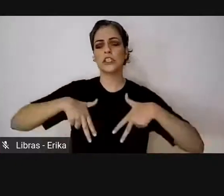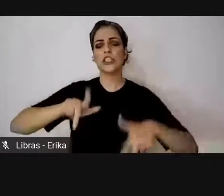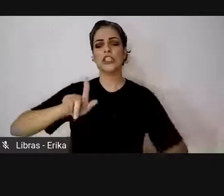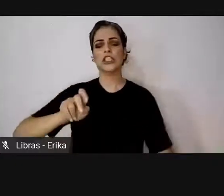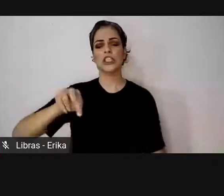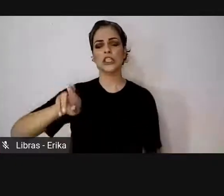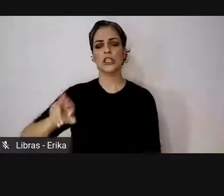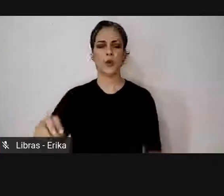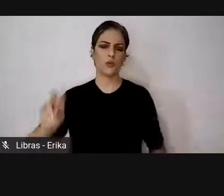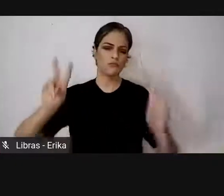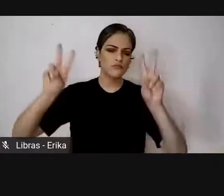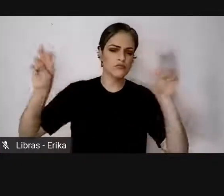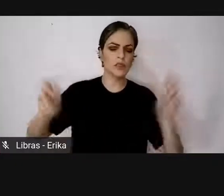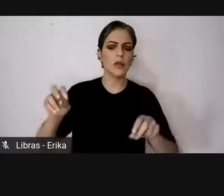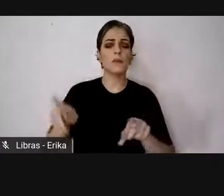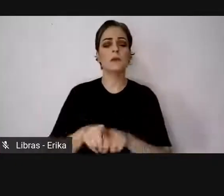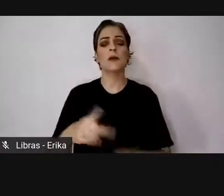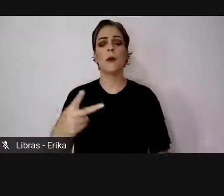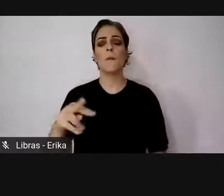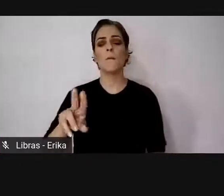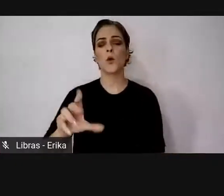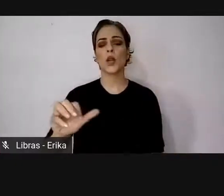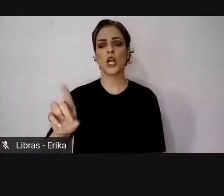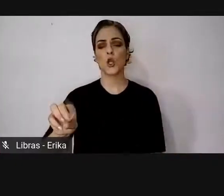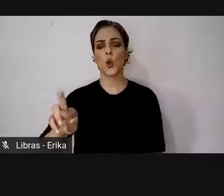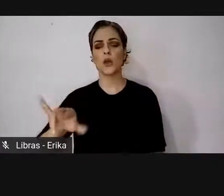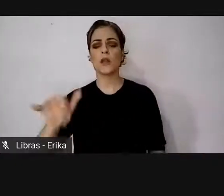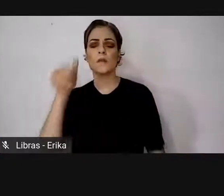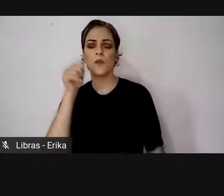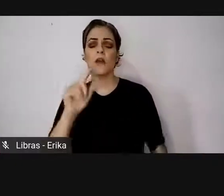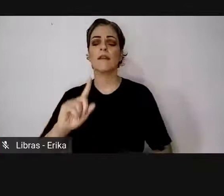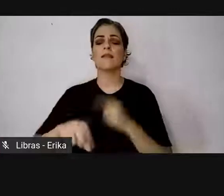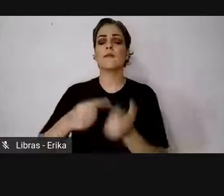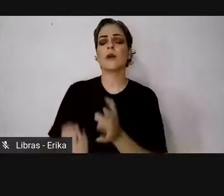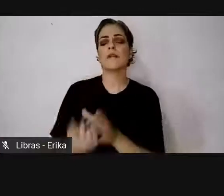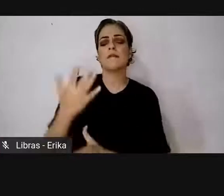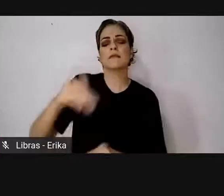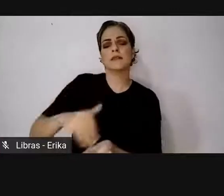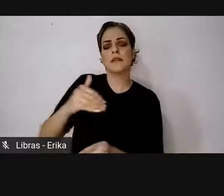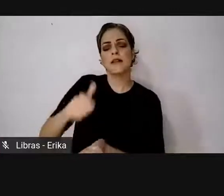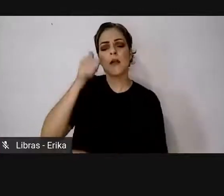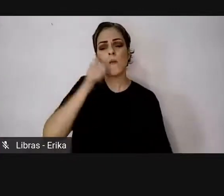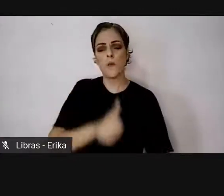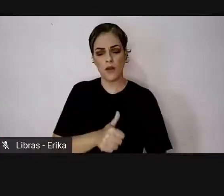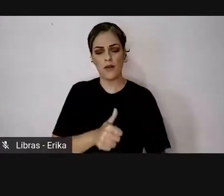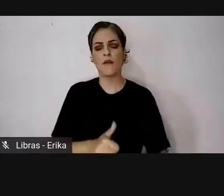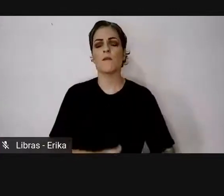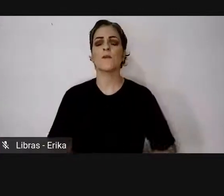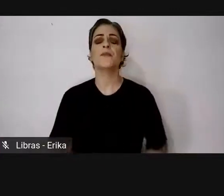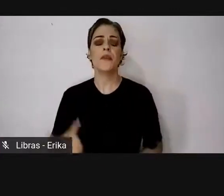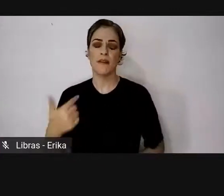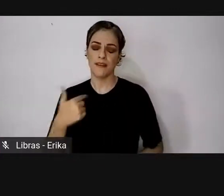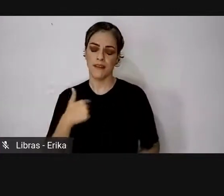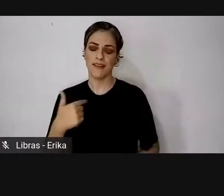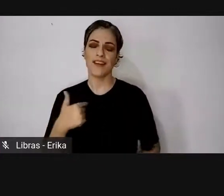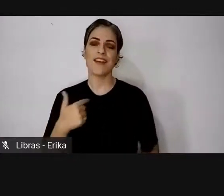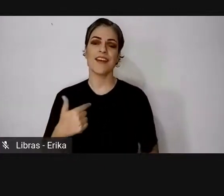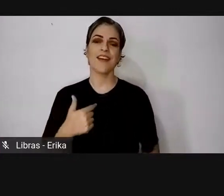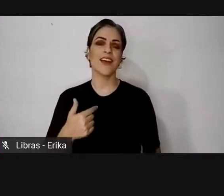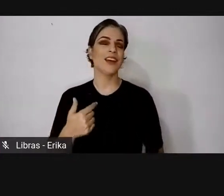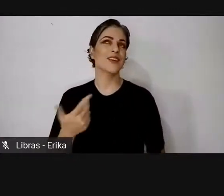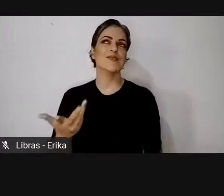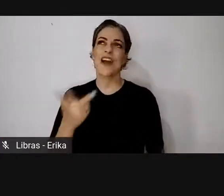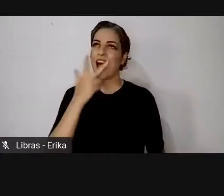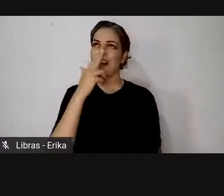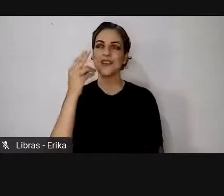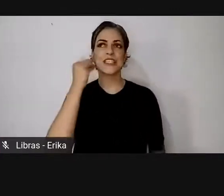a Procuradoria da Mulher, depois a criação da Secretaria da Mulher, que eu particularmente acho uma história muito